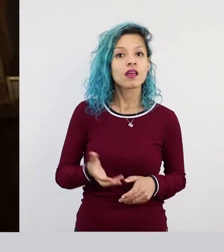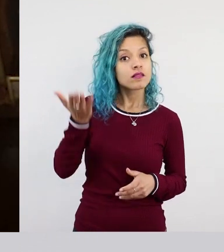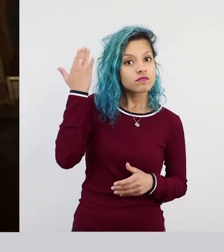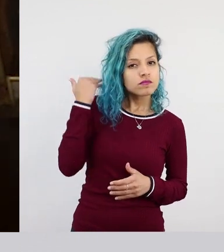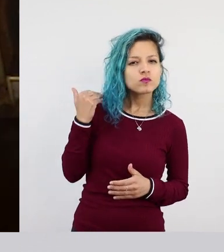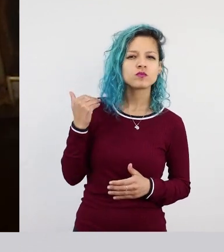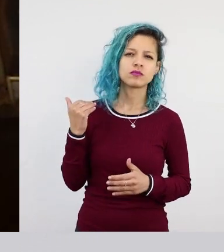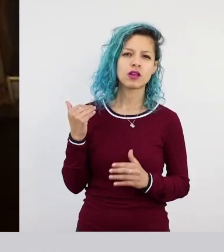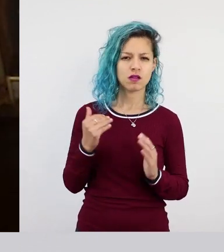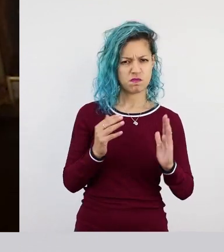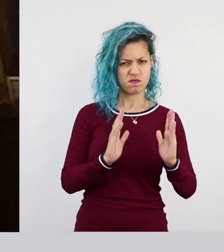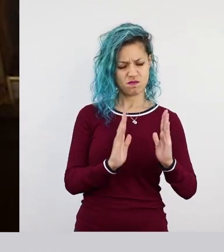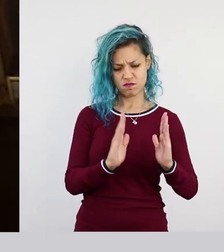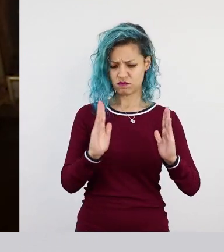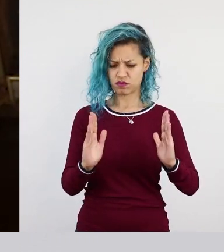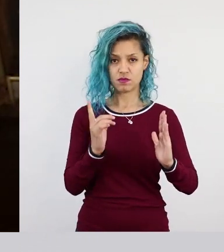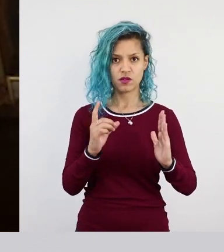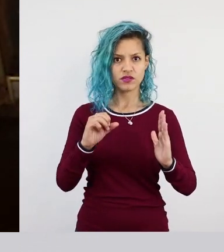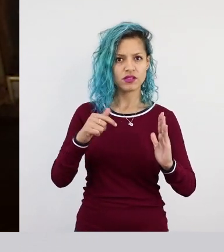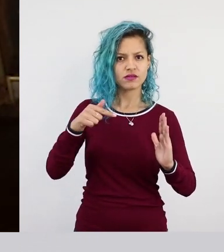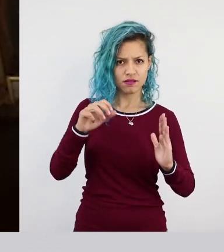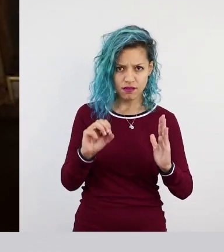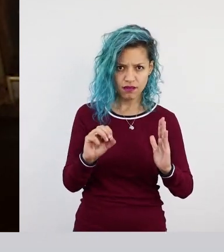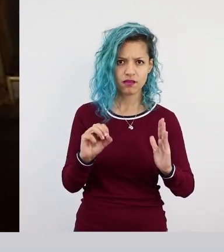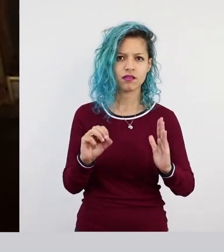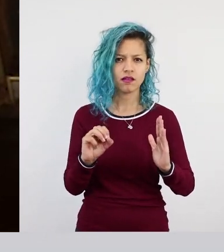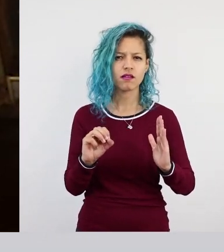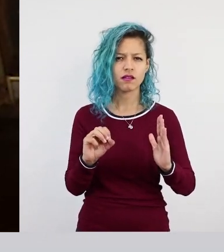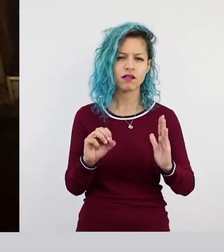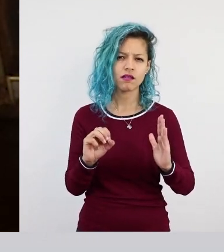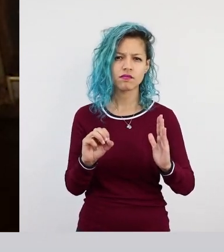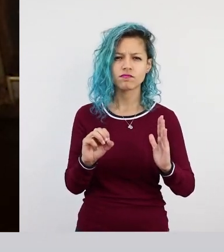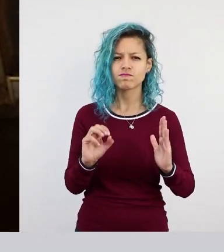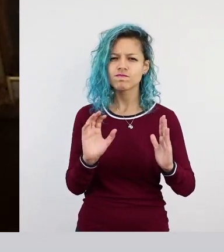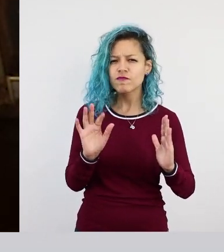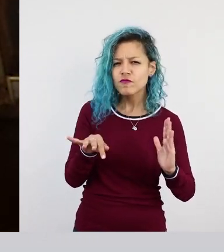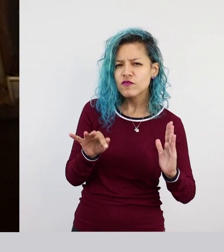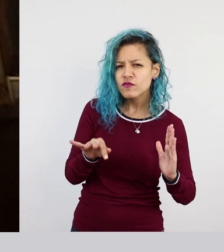começo do. No final dos anos 70,